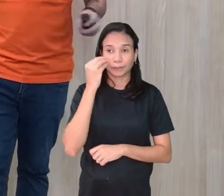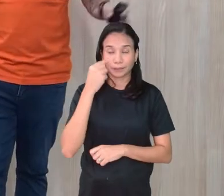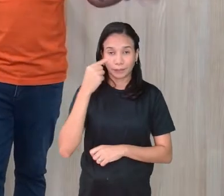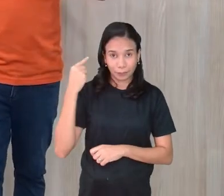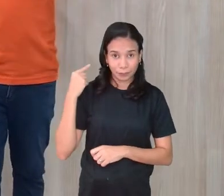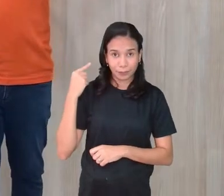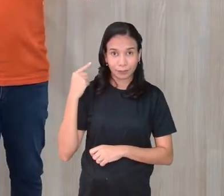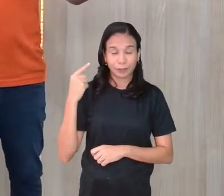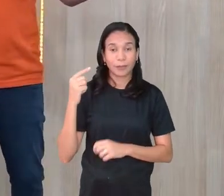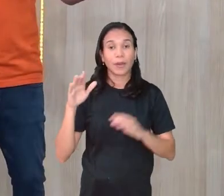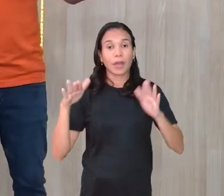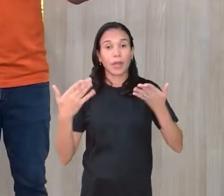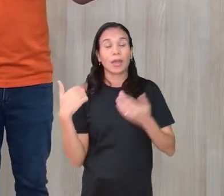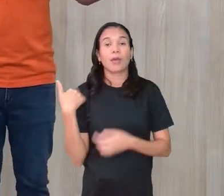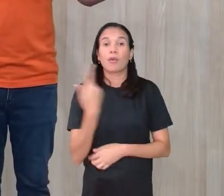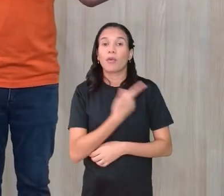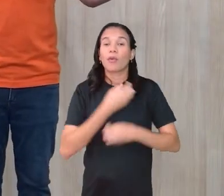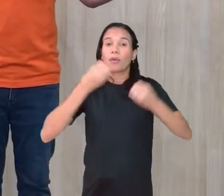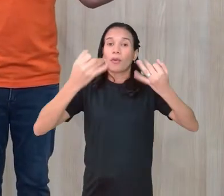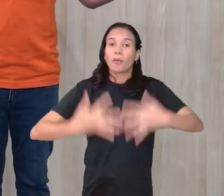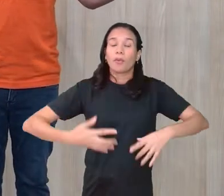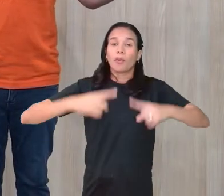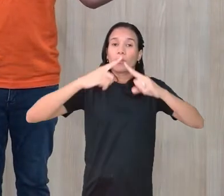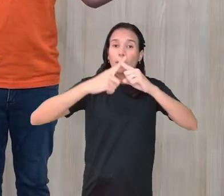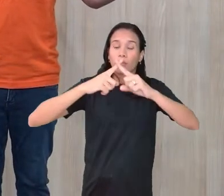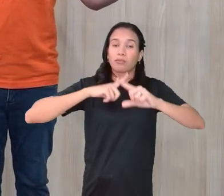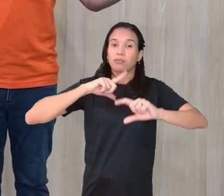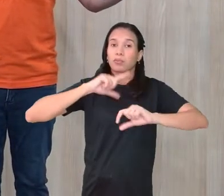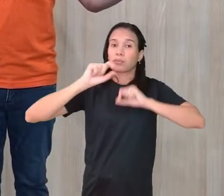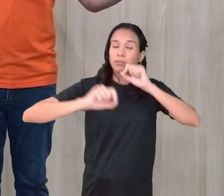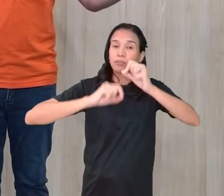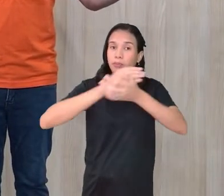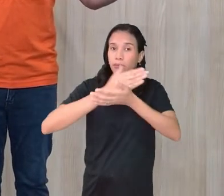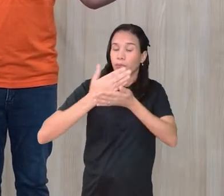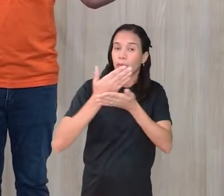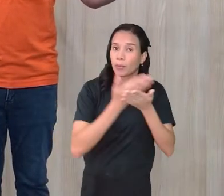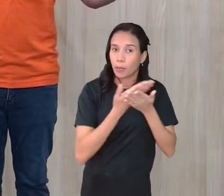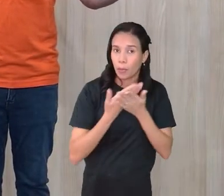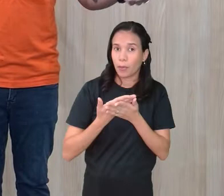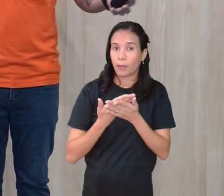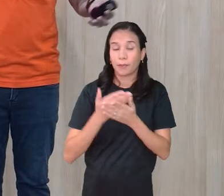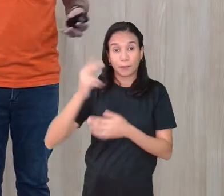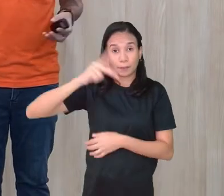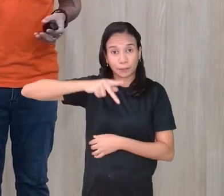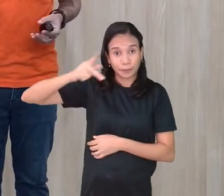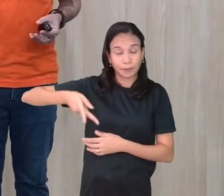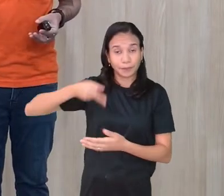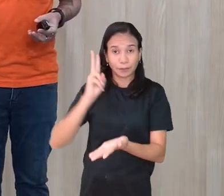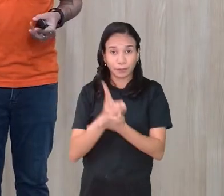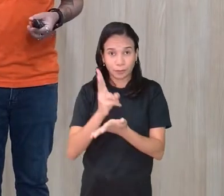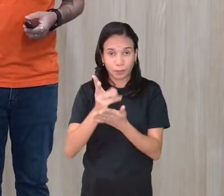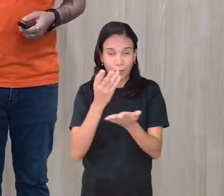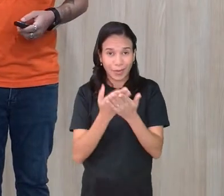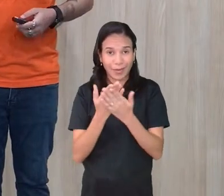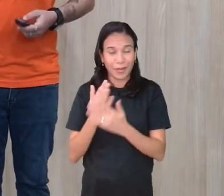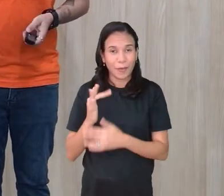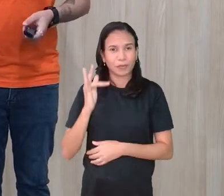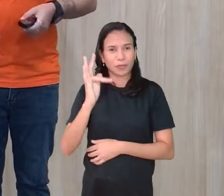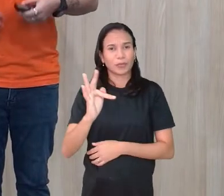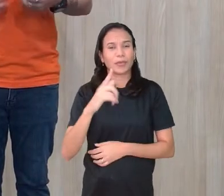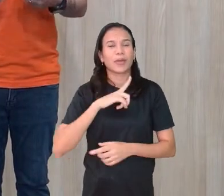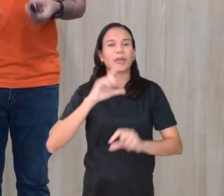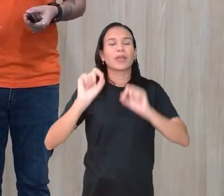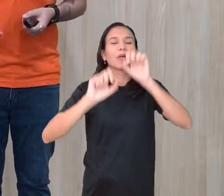tá certo? Então, quando a gente fala de multiplicação, a gente tinha dito no início da aula, né? Ou seja, o professor Pedro vai continuar na próxima aula, quando a gente